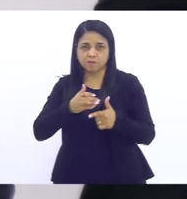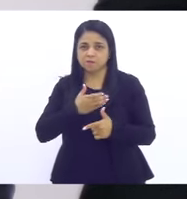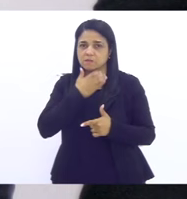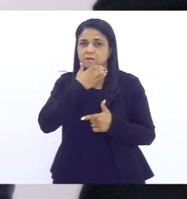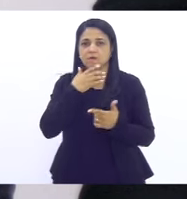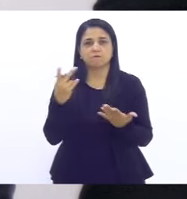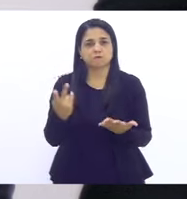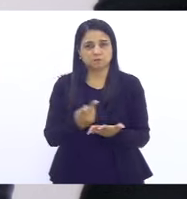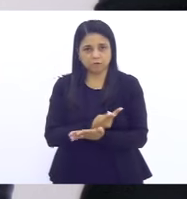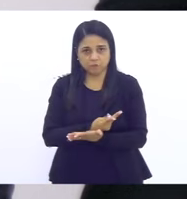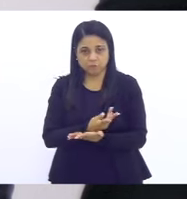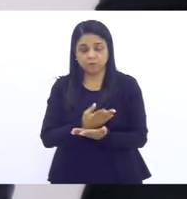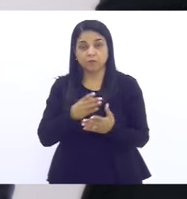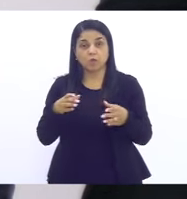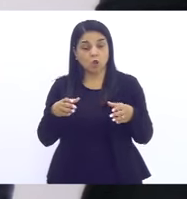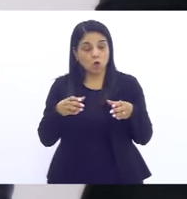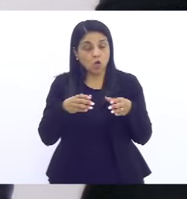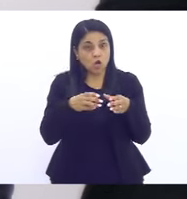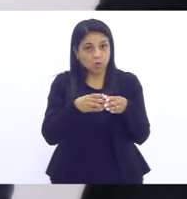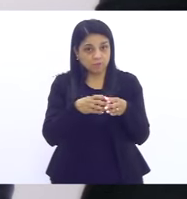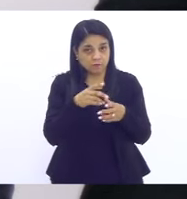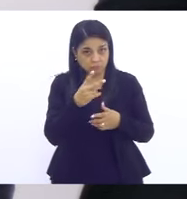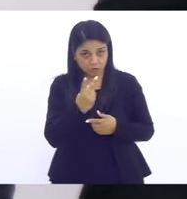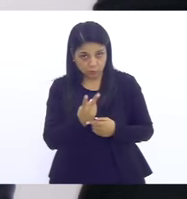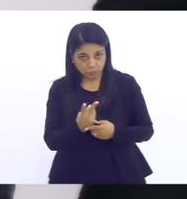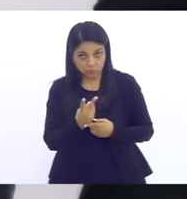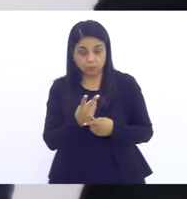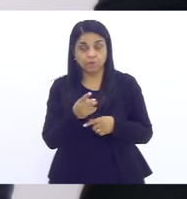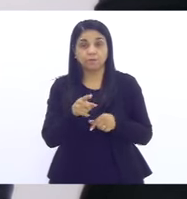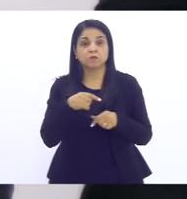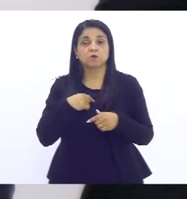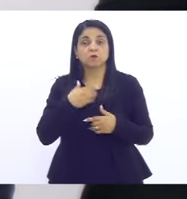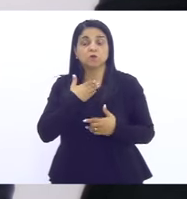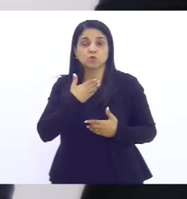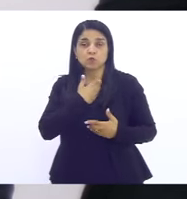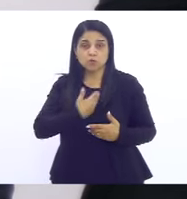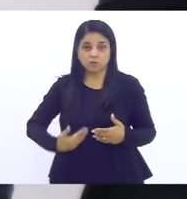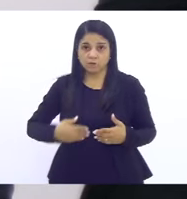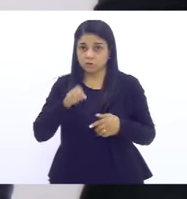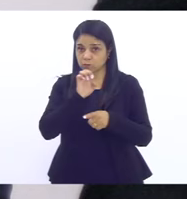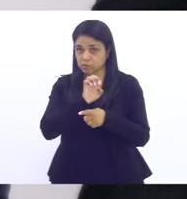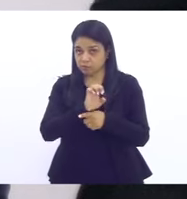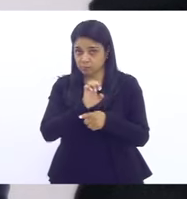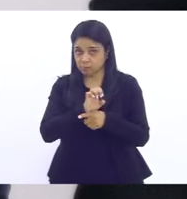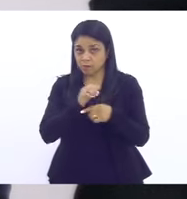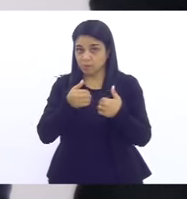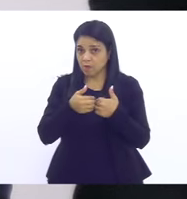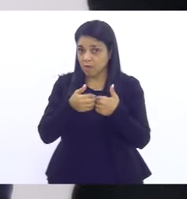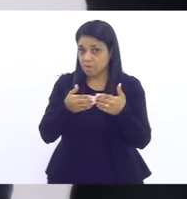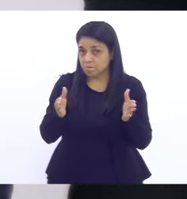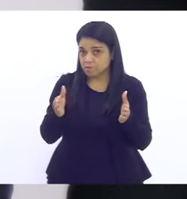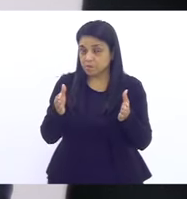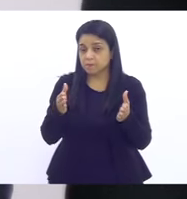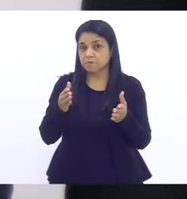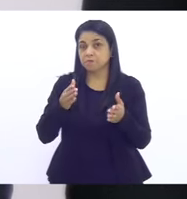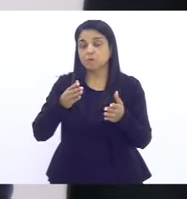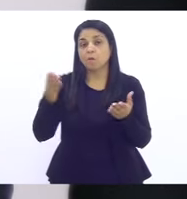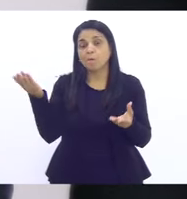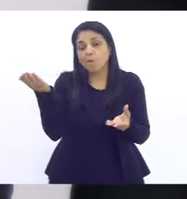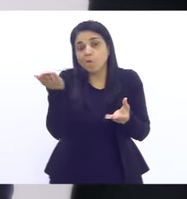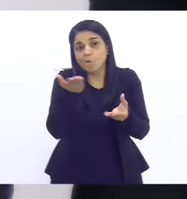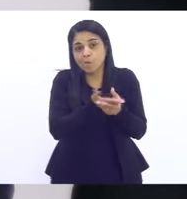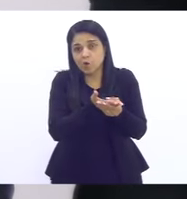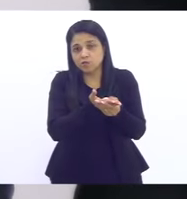segundo é que esta comissão solicite ao governo do Estado que se articule no sentido de abrir imediatamente um processo